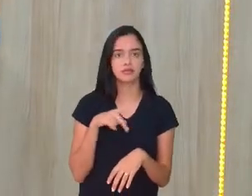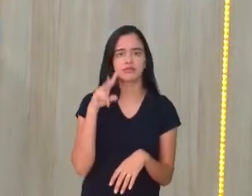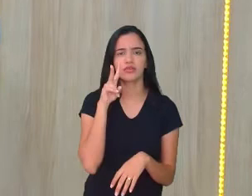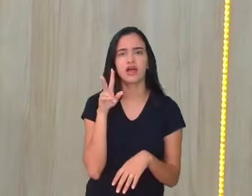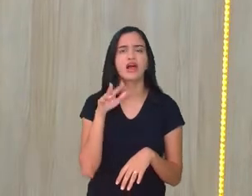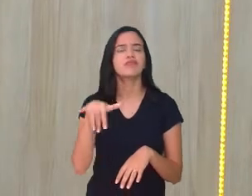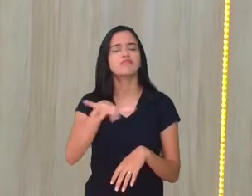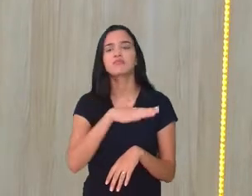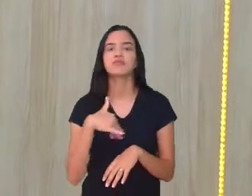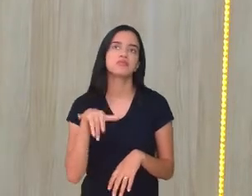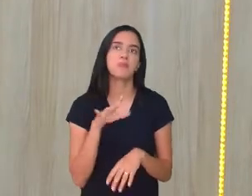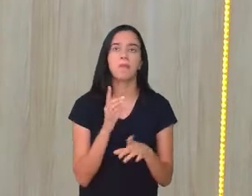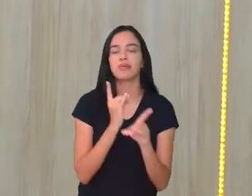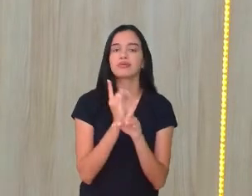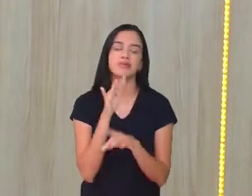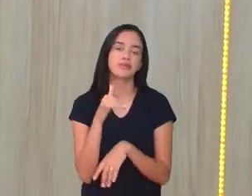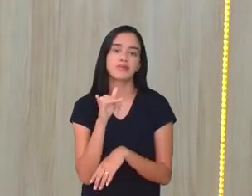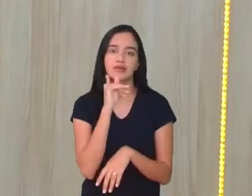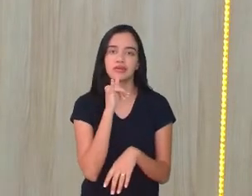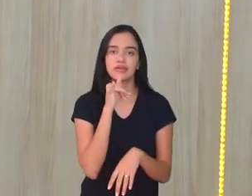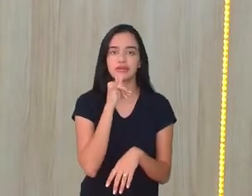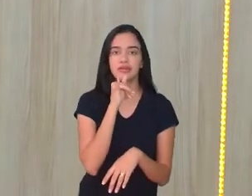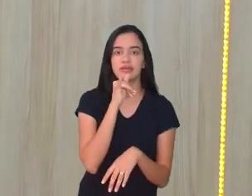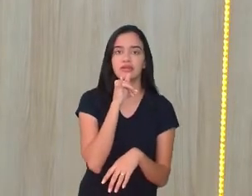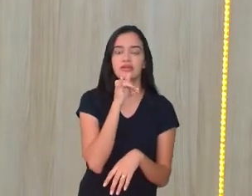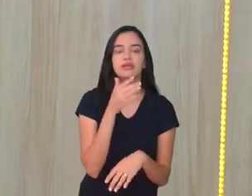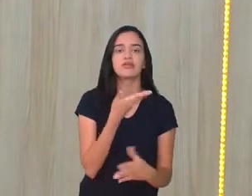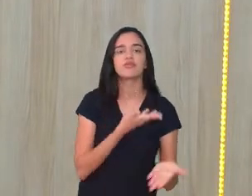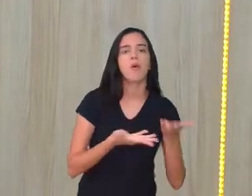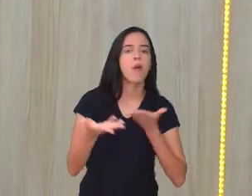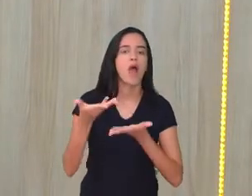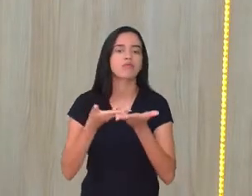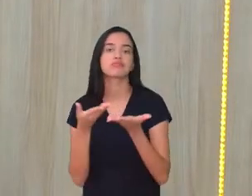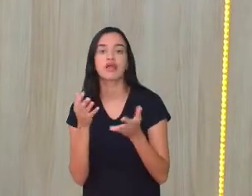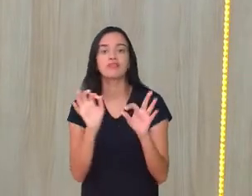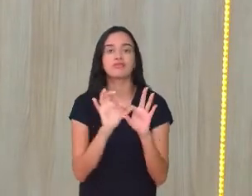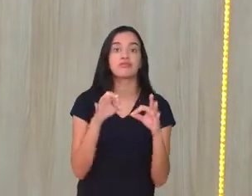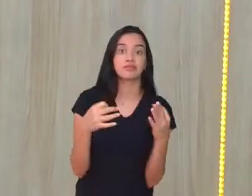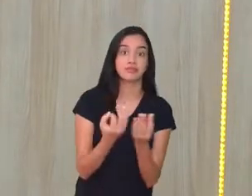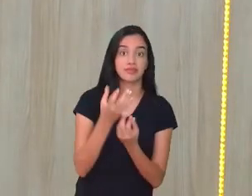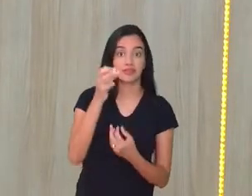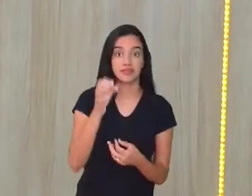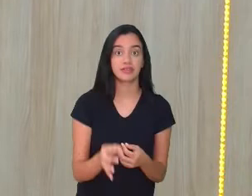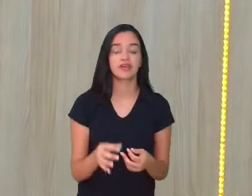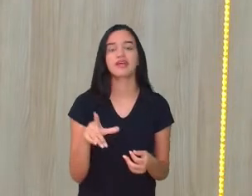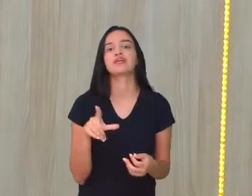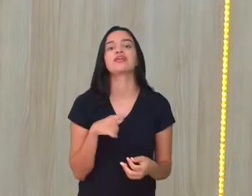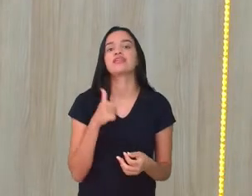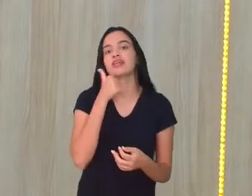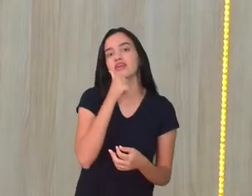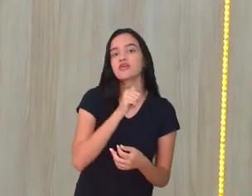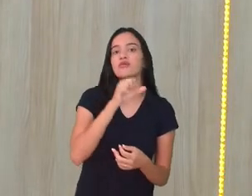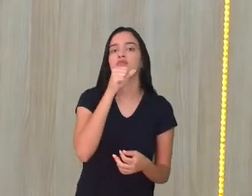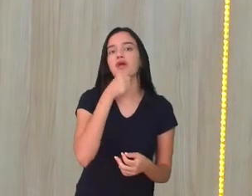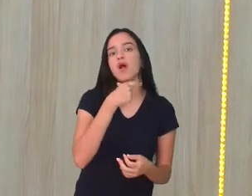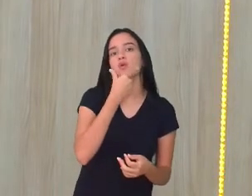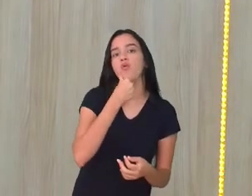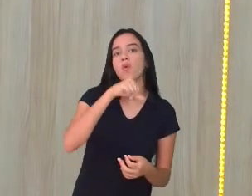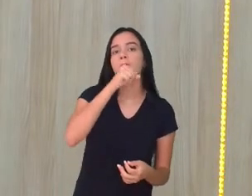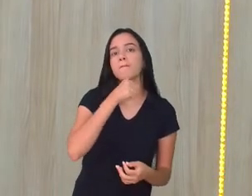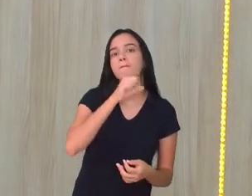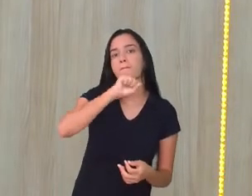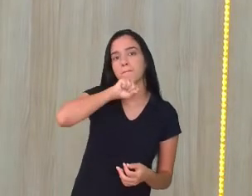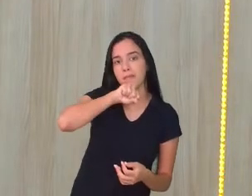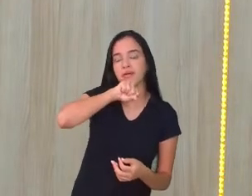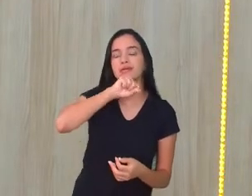pode encontrar, por exemplo, certo? Uma relação das famílias, tá? Então você tem aí os seus pais, aí você pode fazer